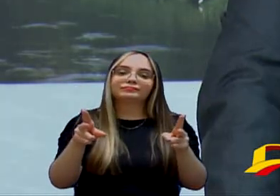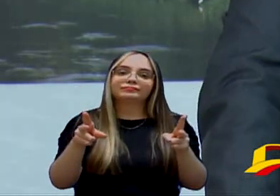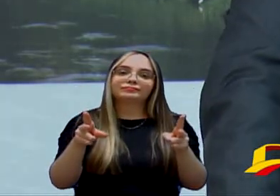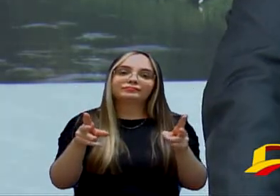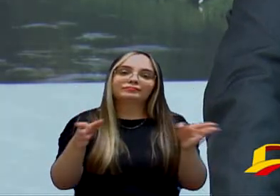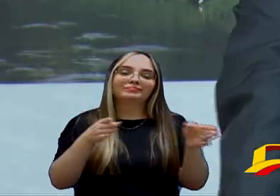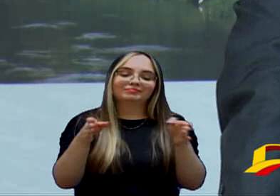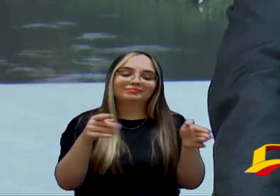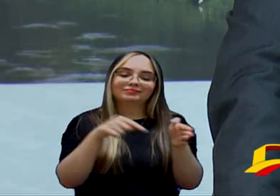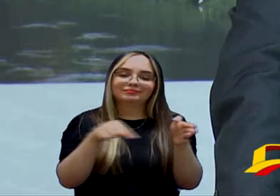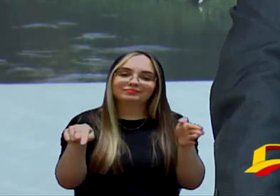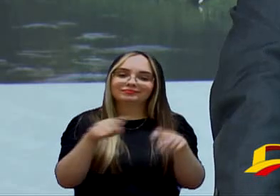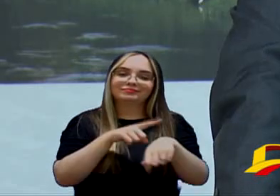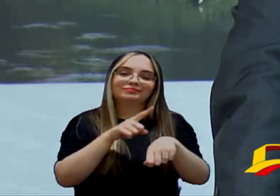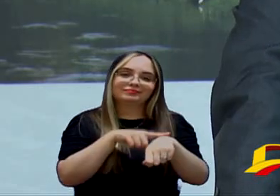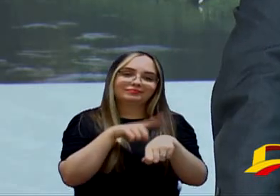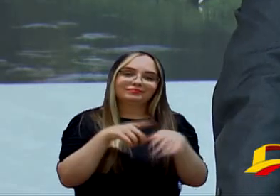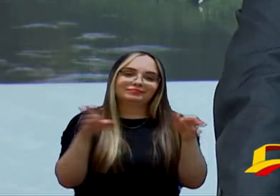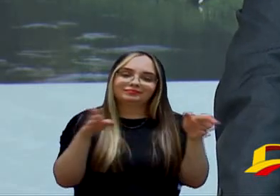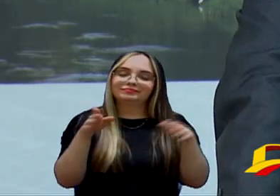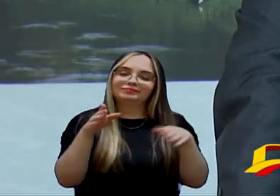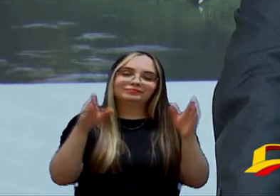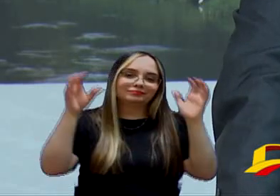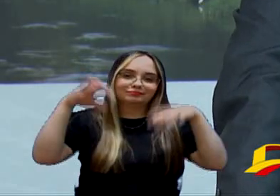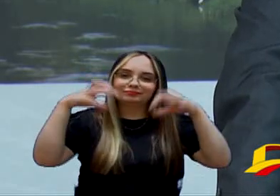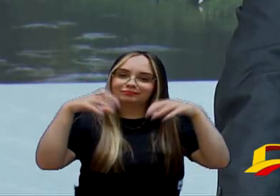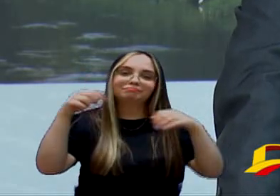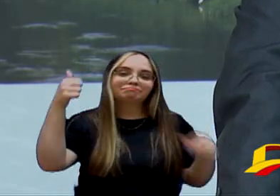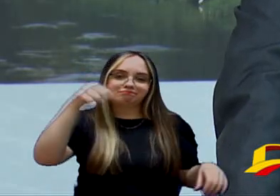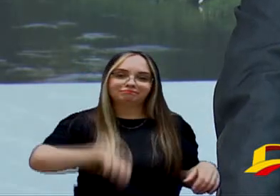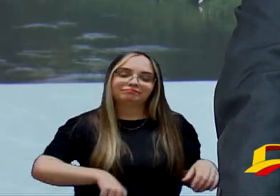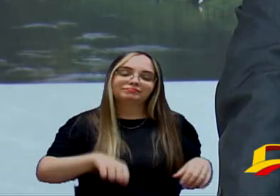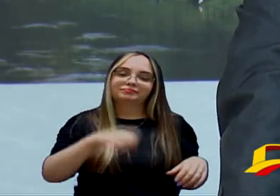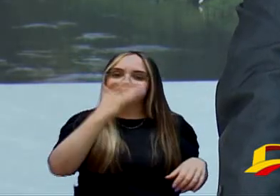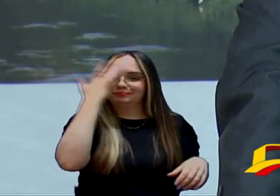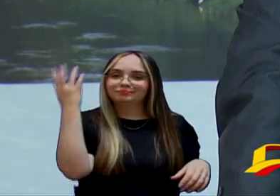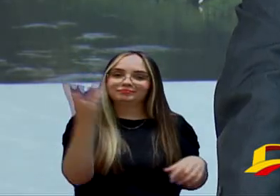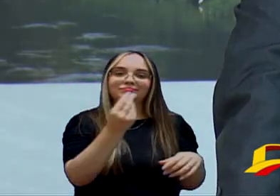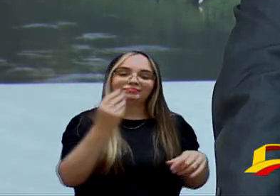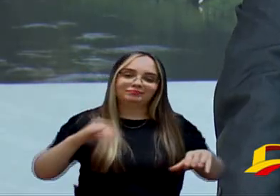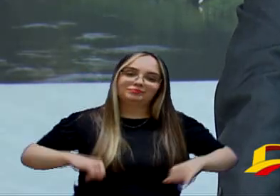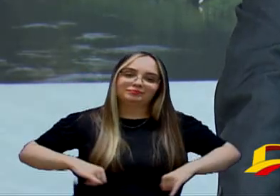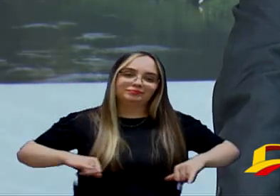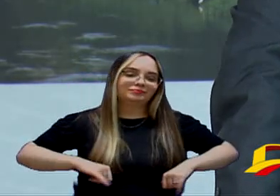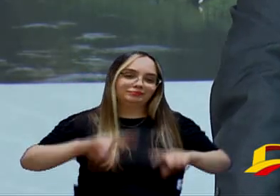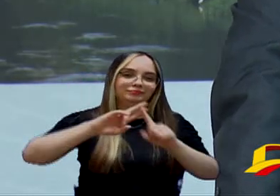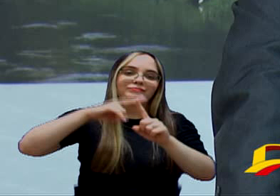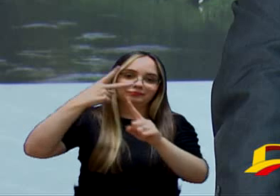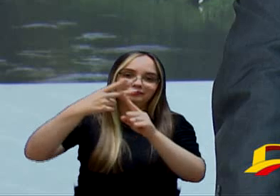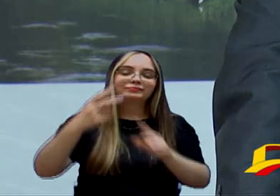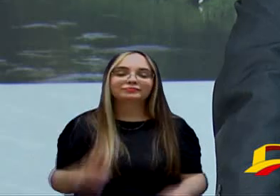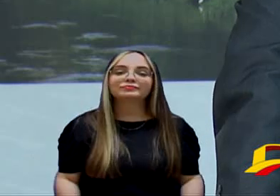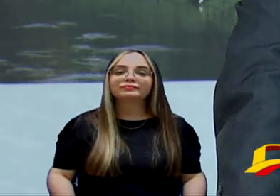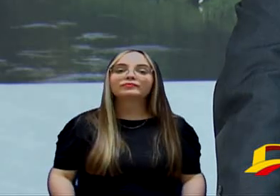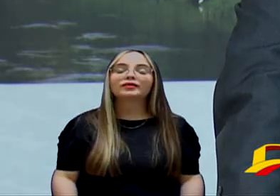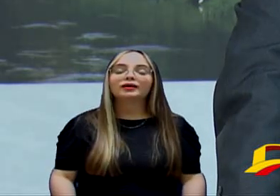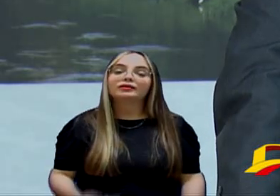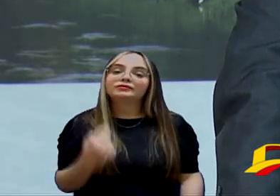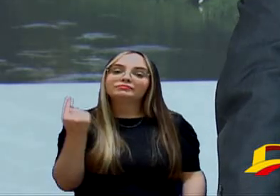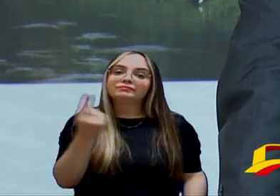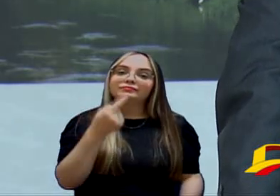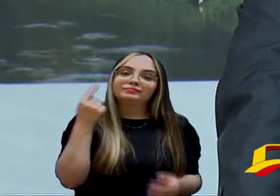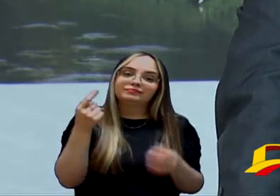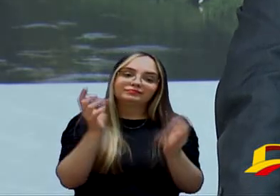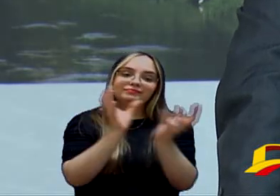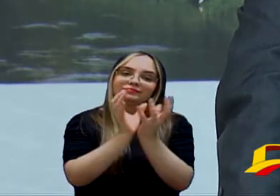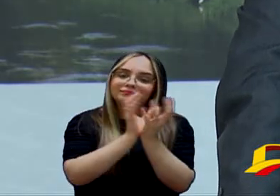os períodos todos os períodos Mas esse período chuvosos a população sofre em dobro estamos aí com toda